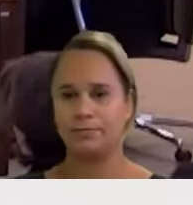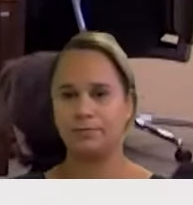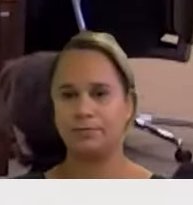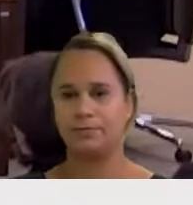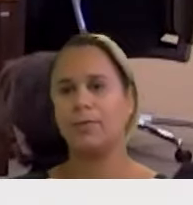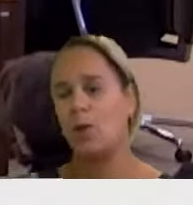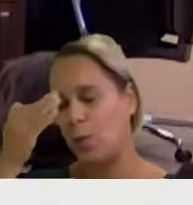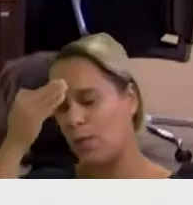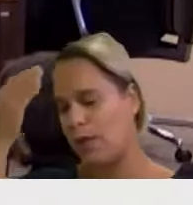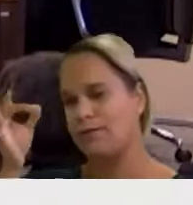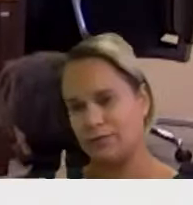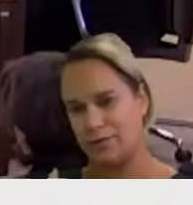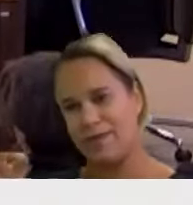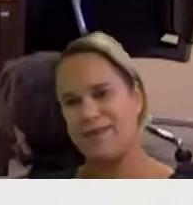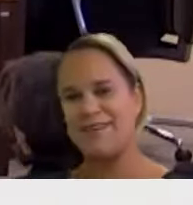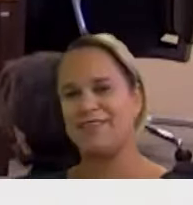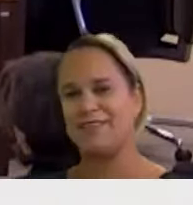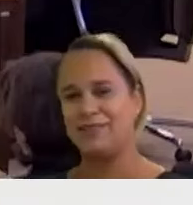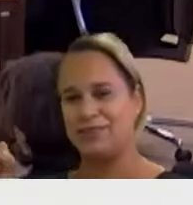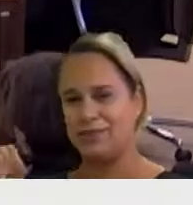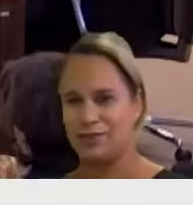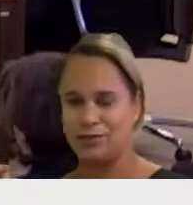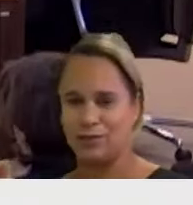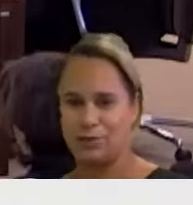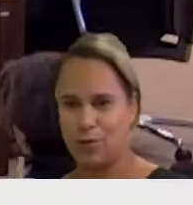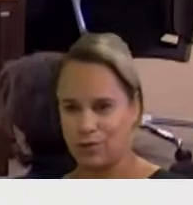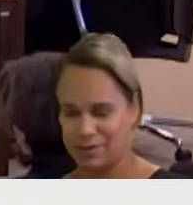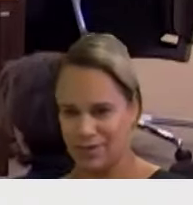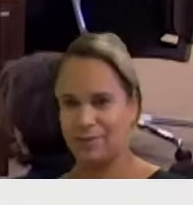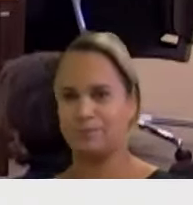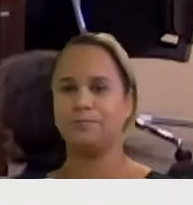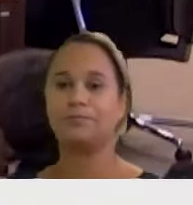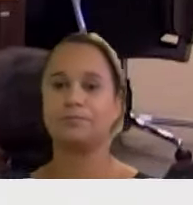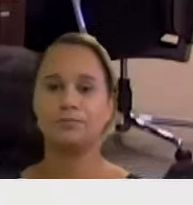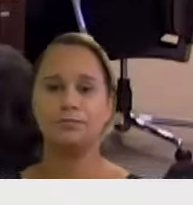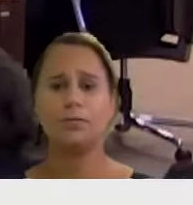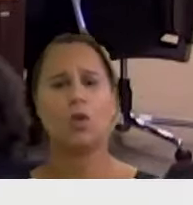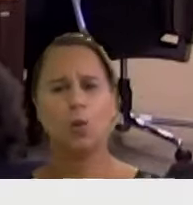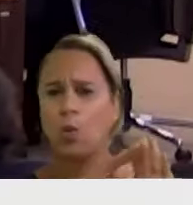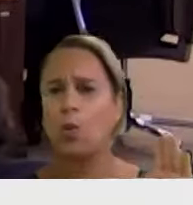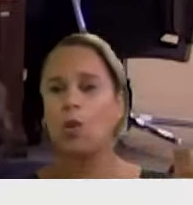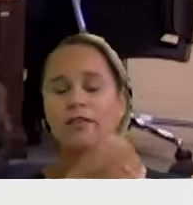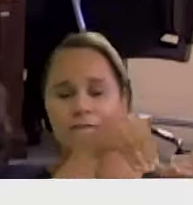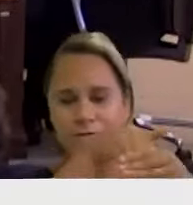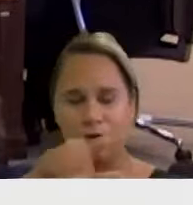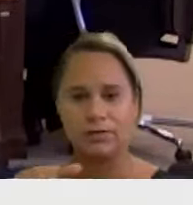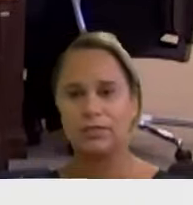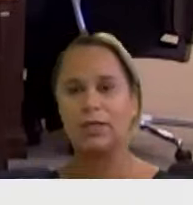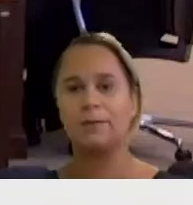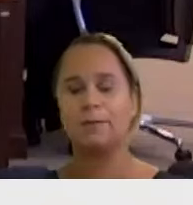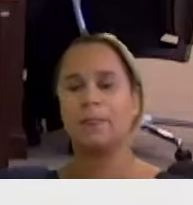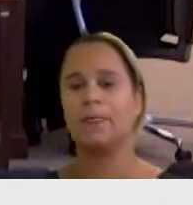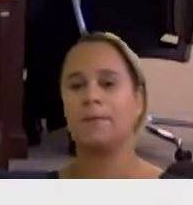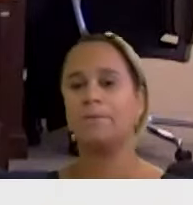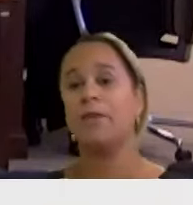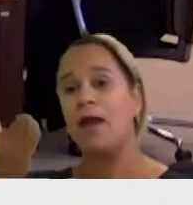Obrigado, desembargador Luciano Casco, Falavinha Souza. Seguindo a ordem aqui de votação, tenho a honra de conceder a palavra à eminente